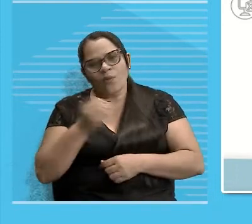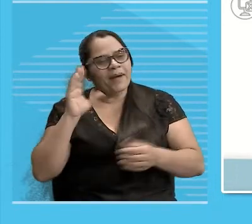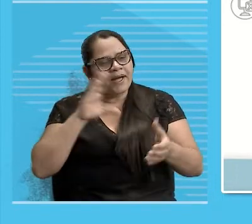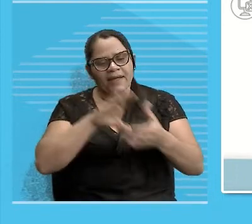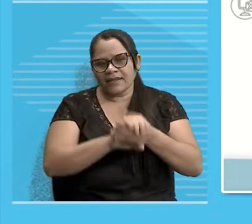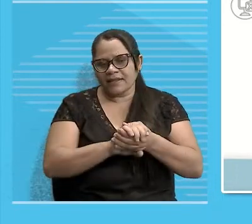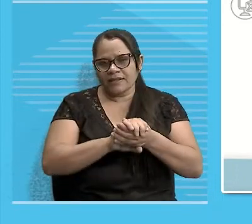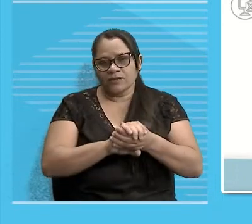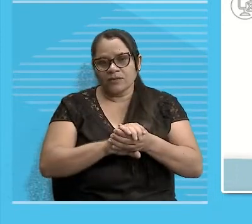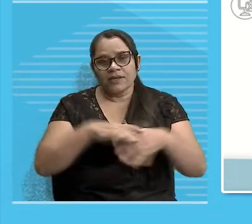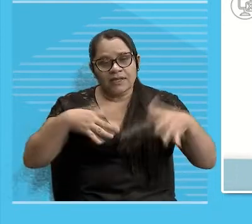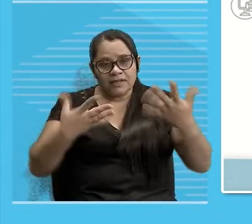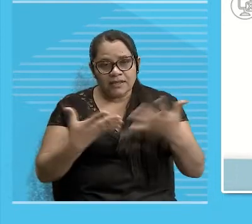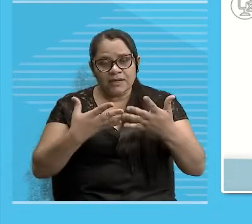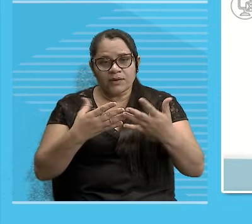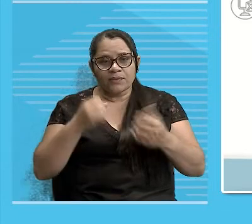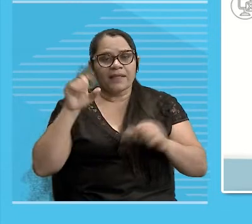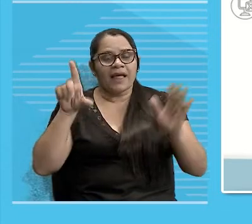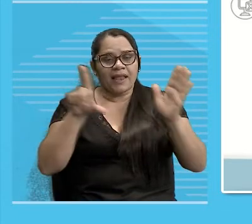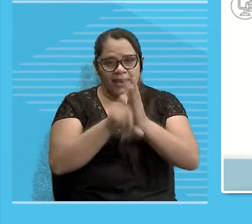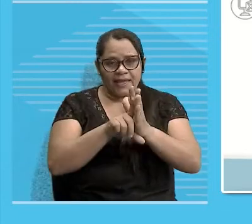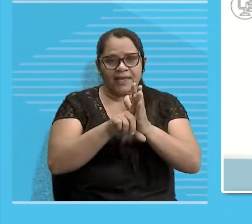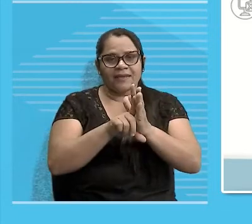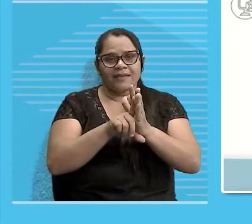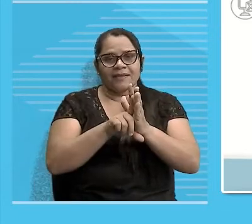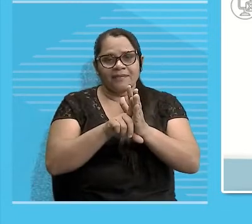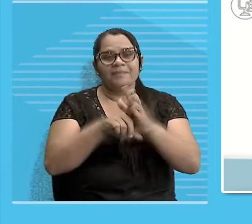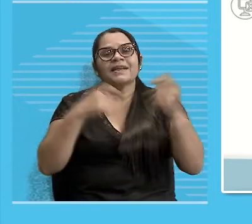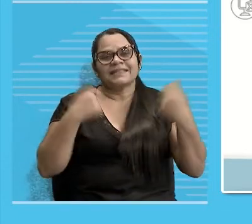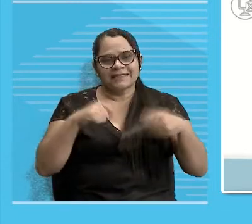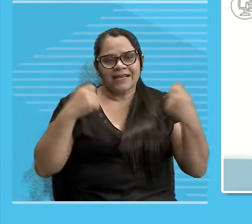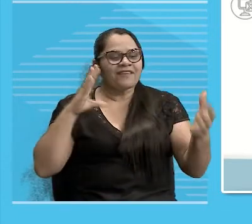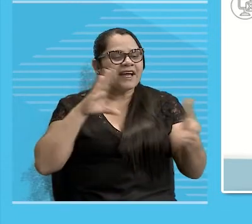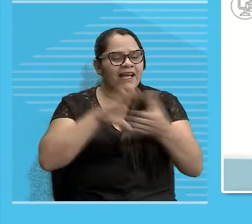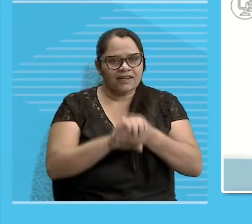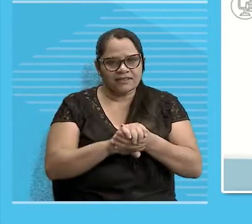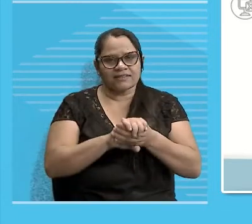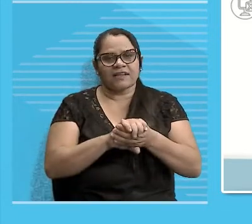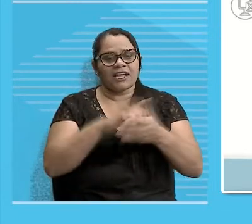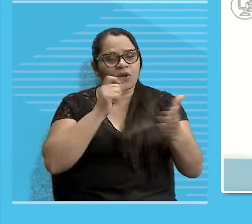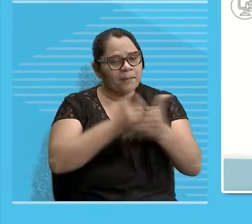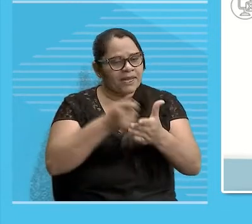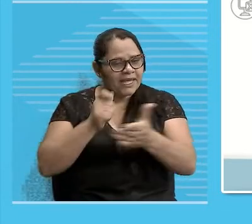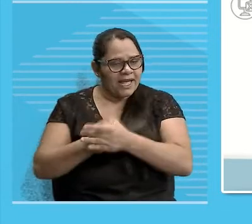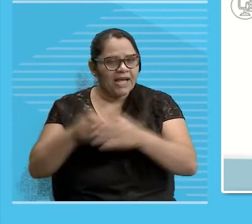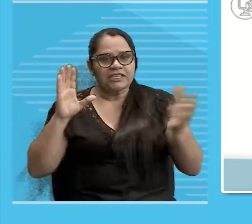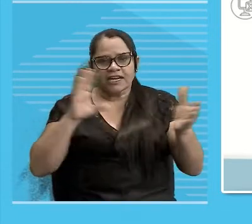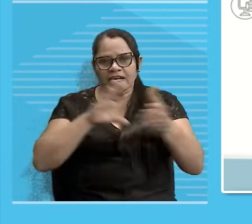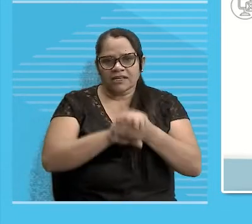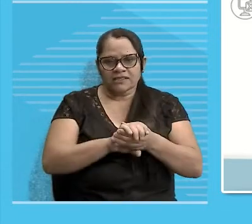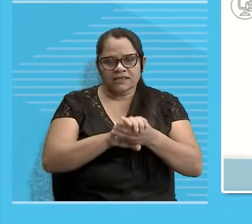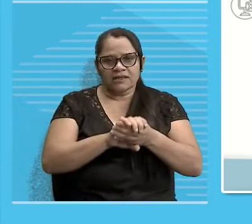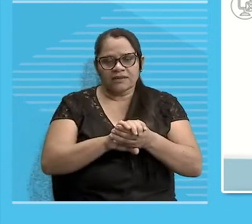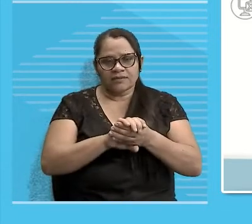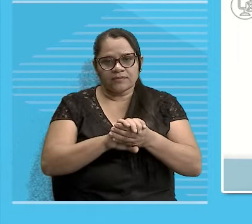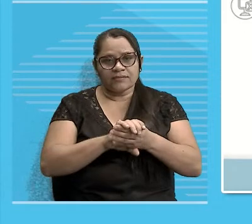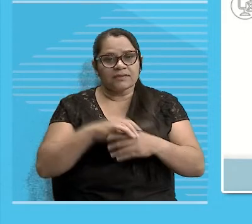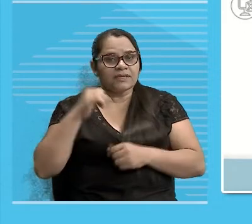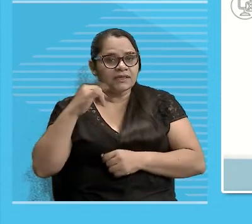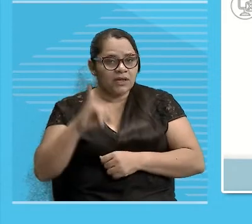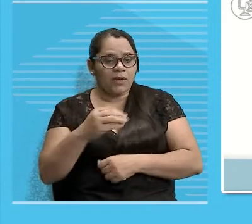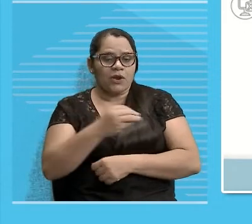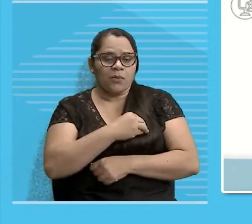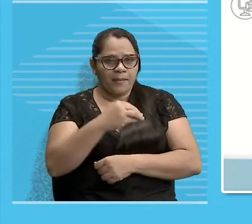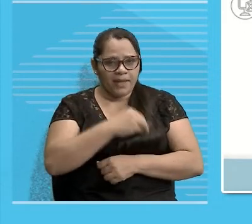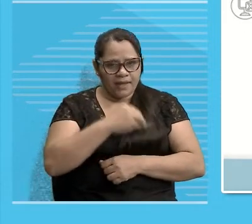se engravidasse, se não tivesse casada, era tipo uma traição, né? Então, ela seria apedrejada. Aí